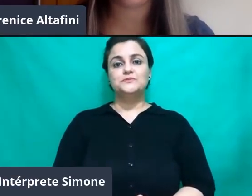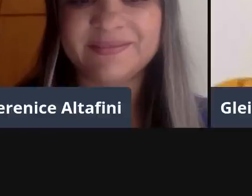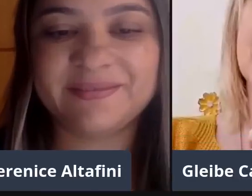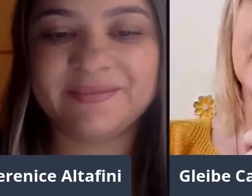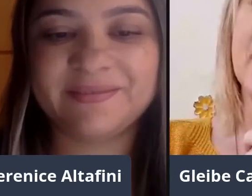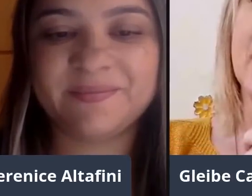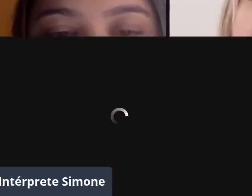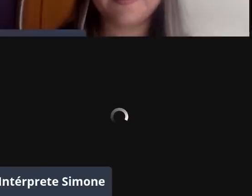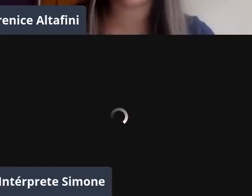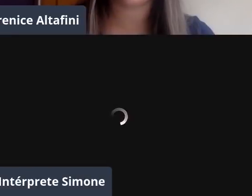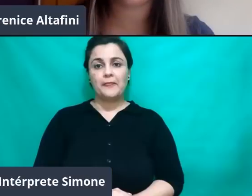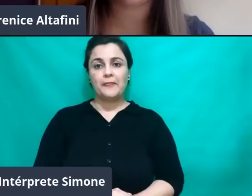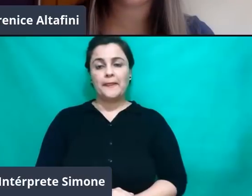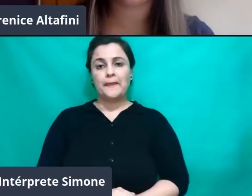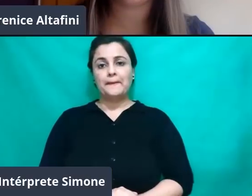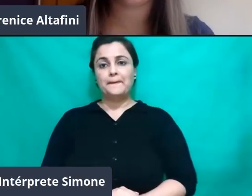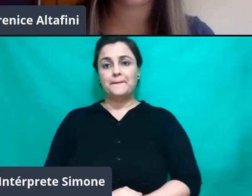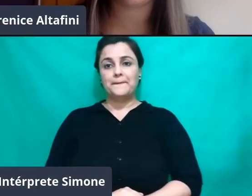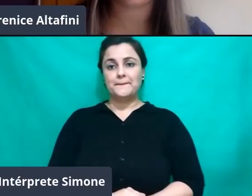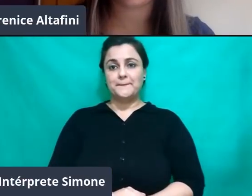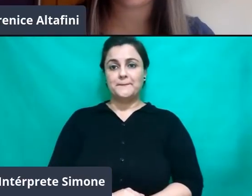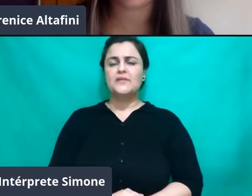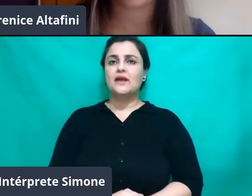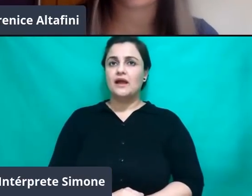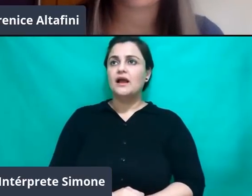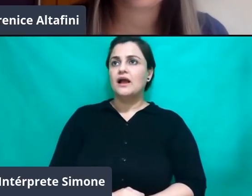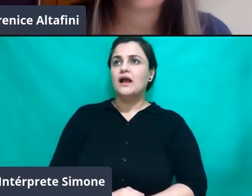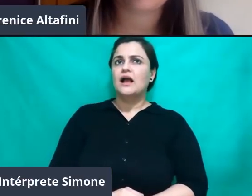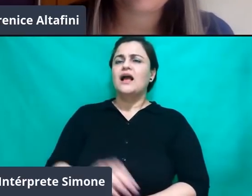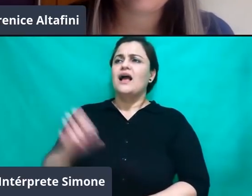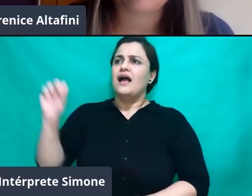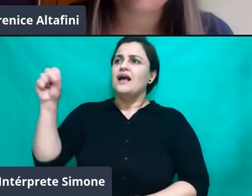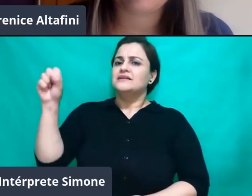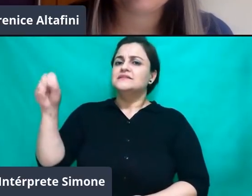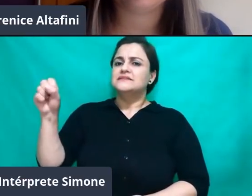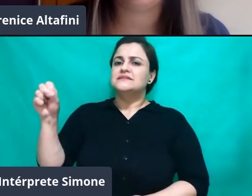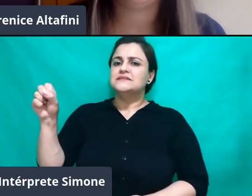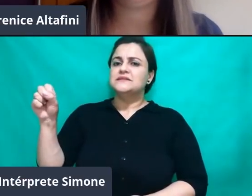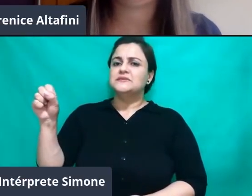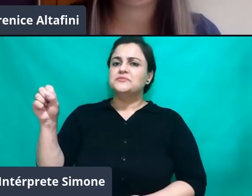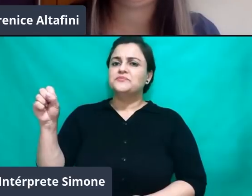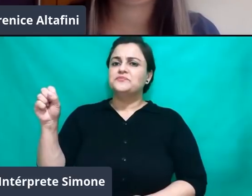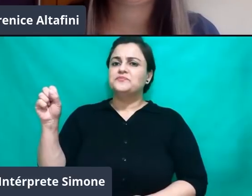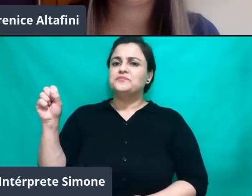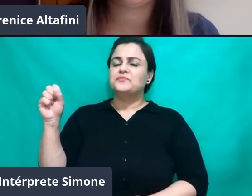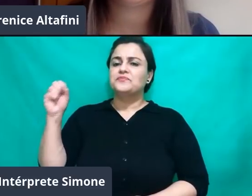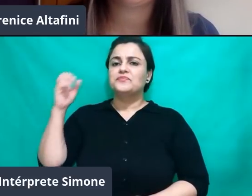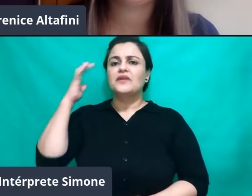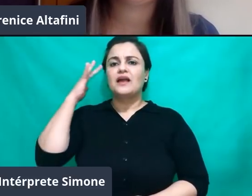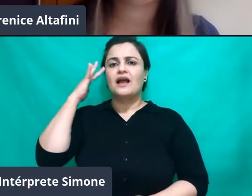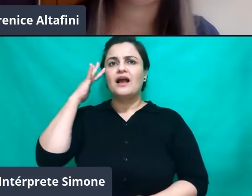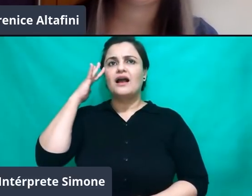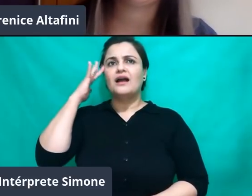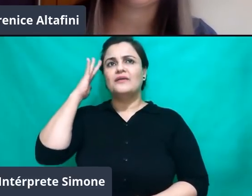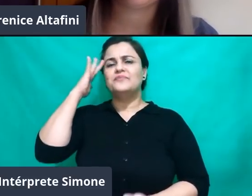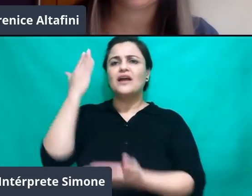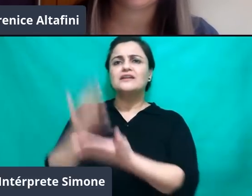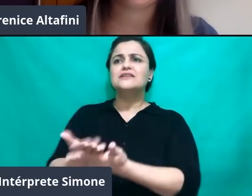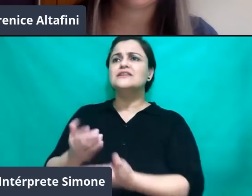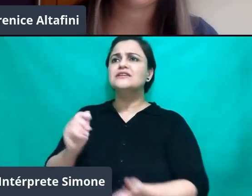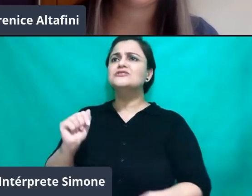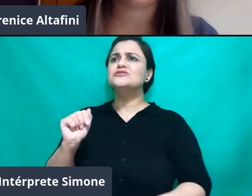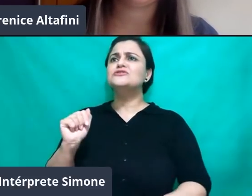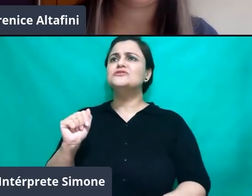acha? Eu acho também que a ferramenta mais usada é o meio de comunicação, né? Não teve como